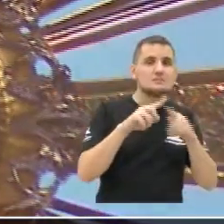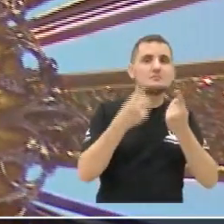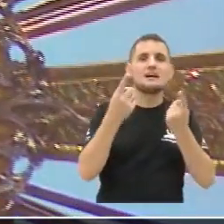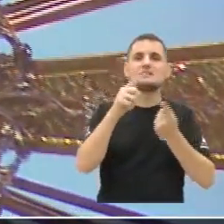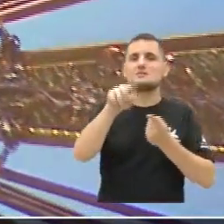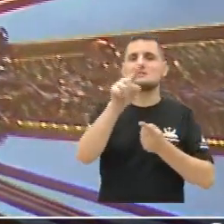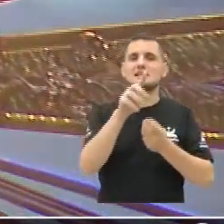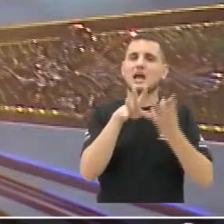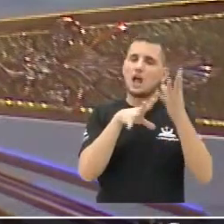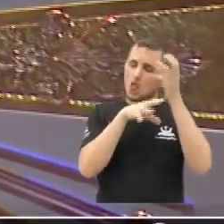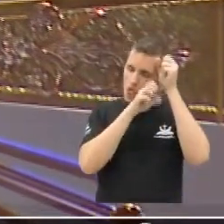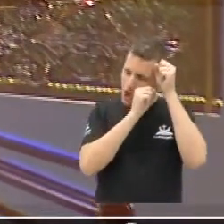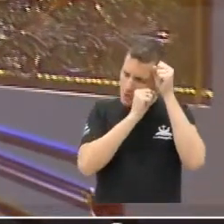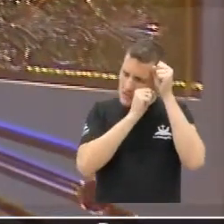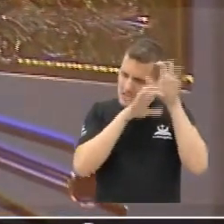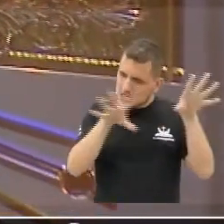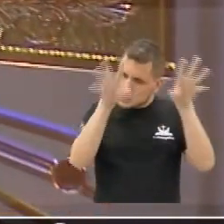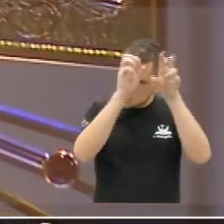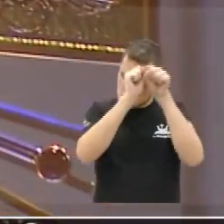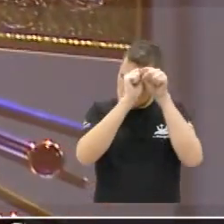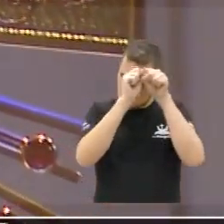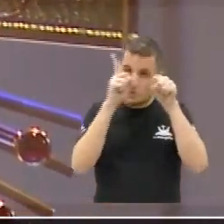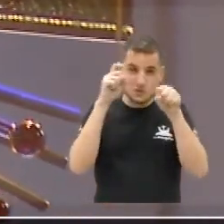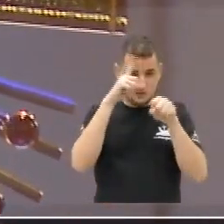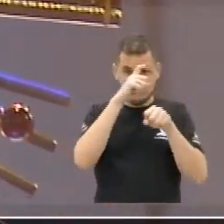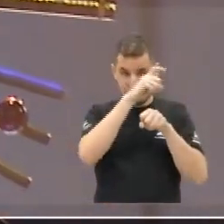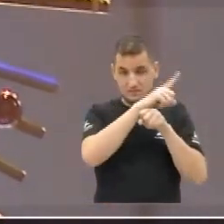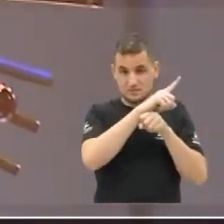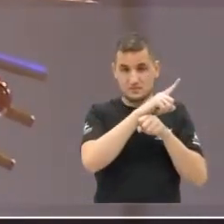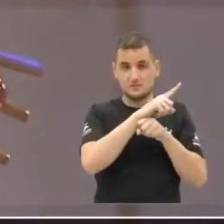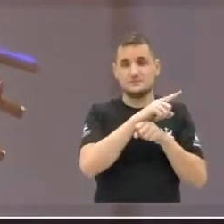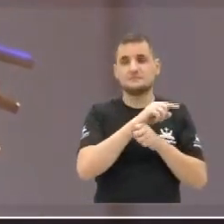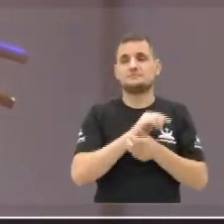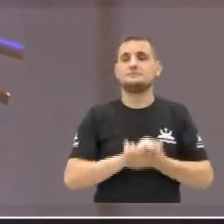Leva embora, Senhor, esse medo do escuro.